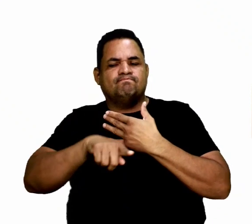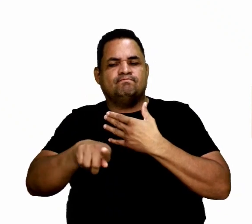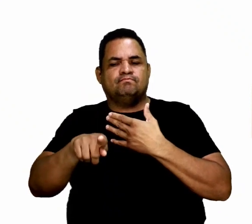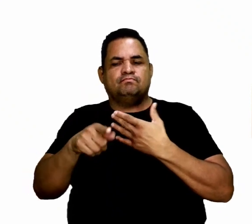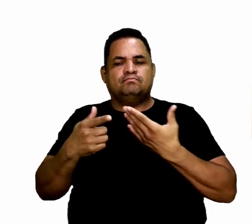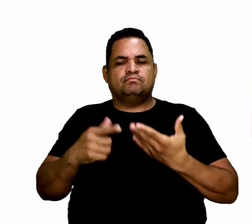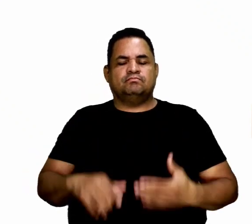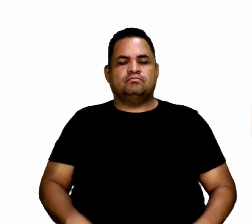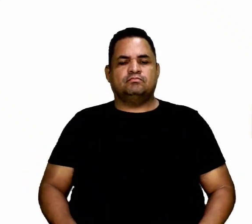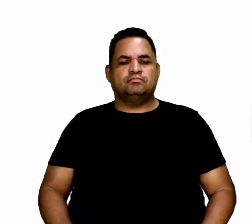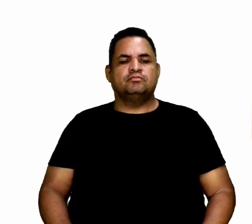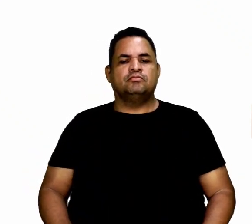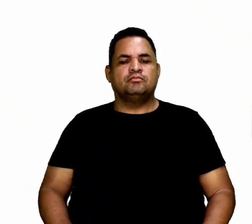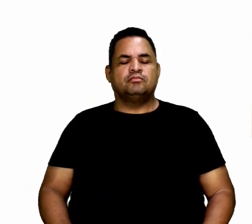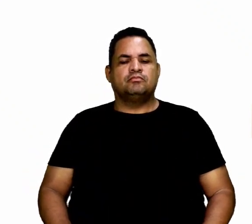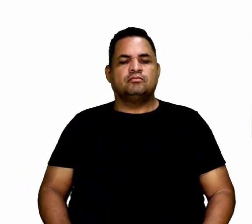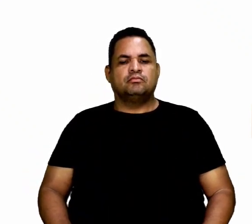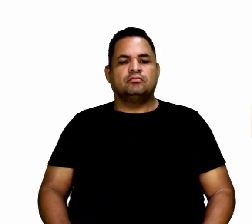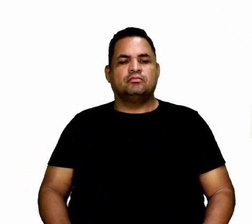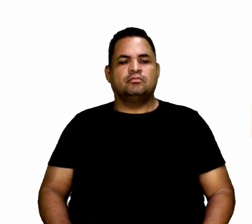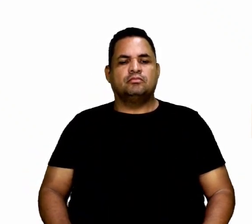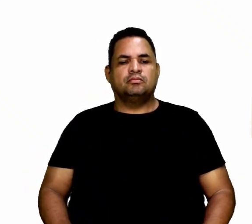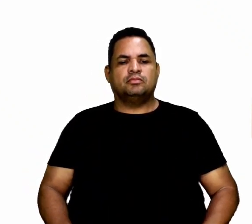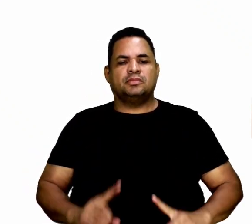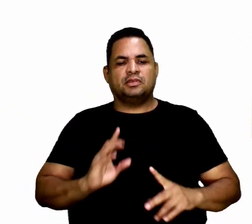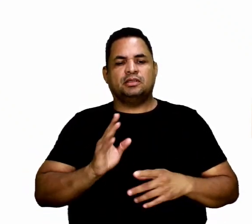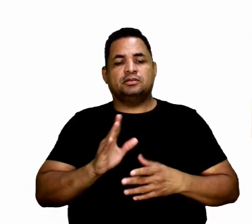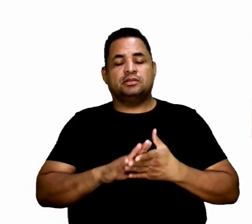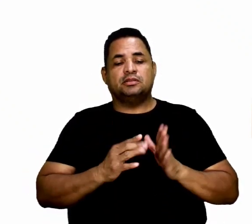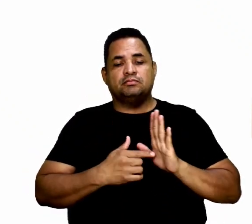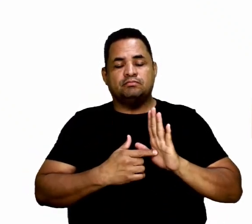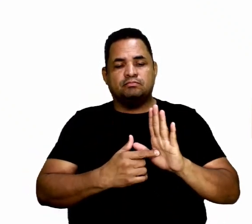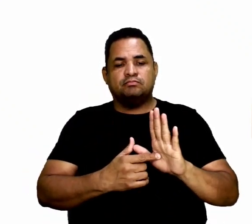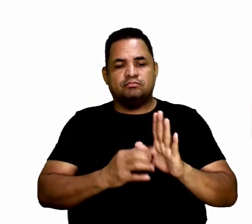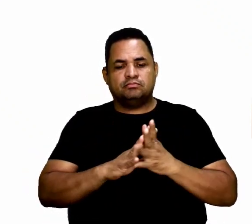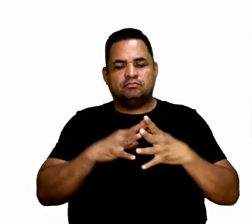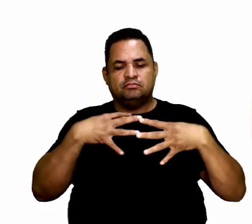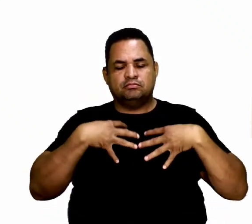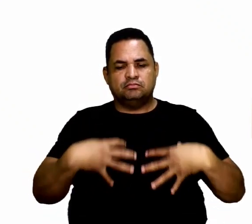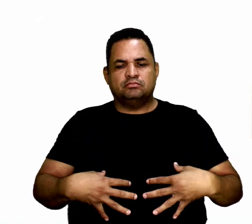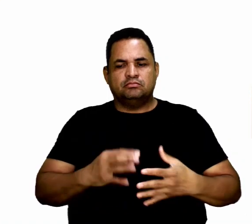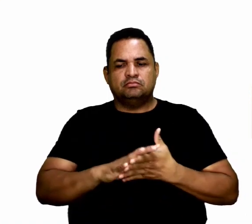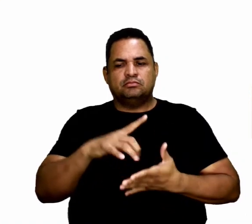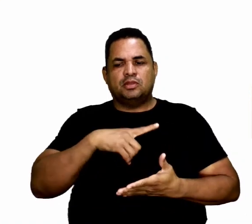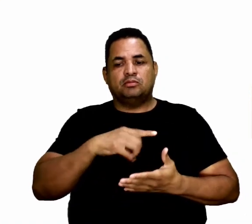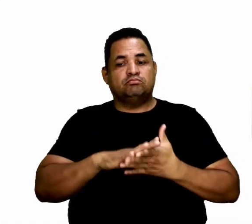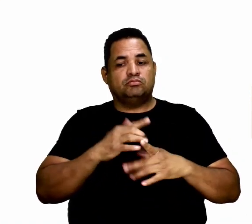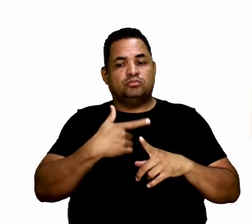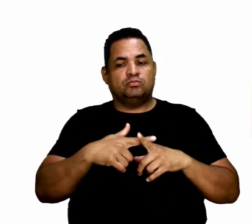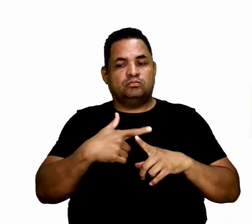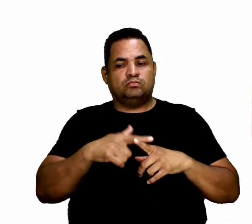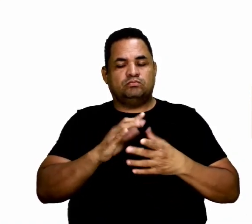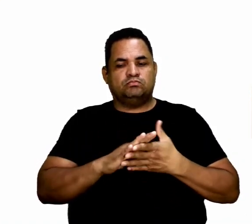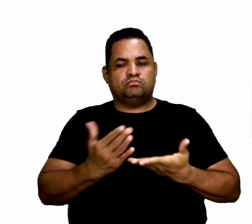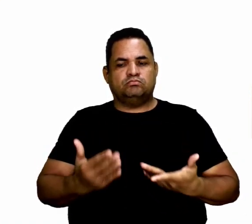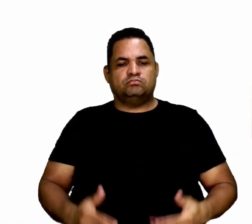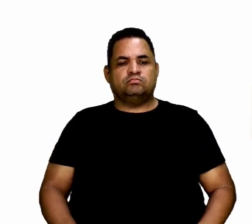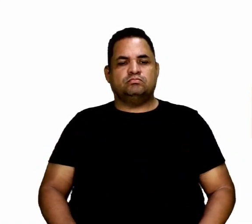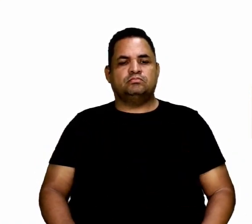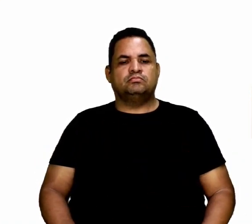forma, combater, mas ela já sinaliza para o organismo que algo precisa ser feito. E